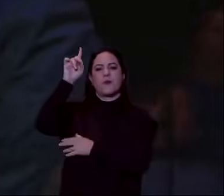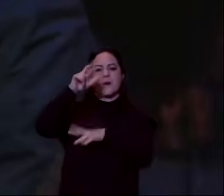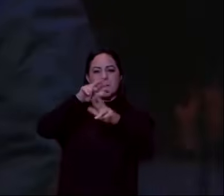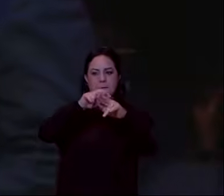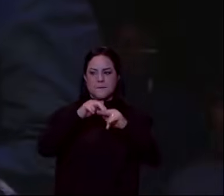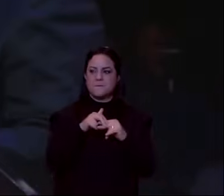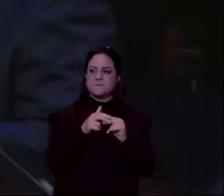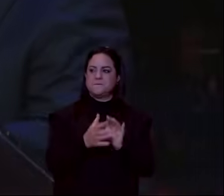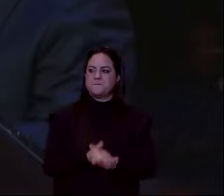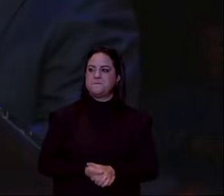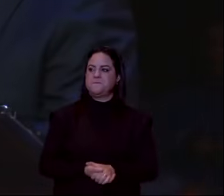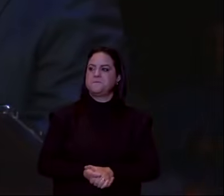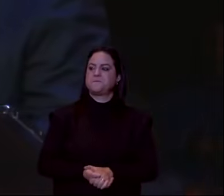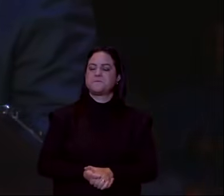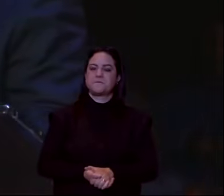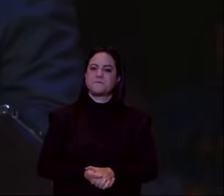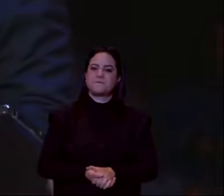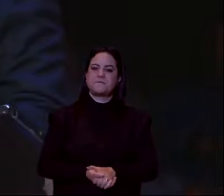isso.